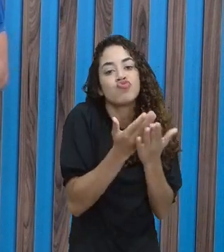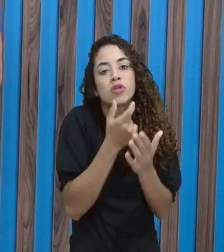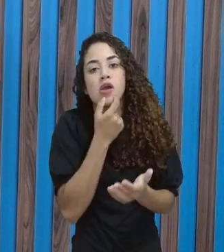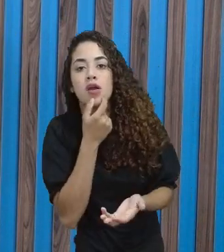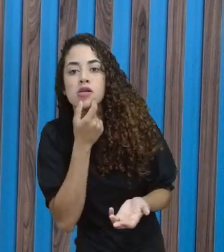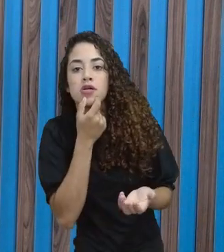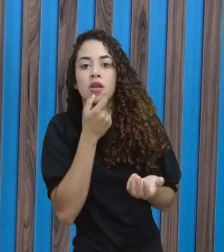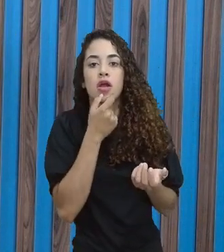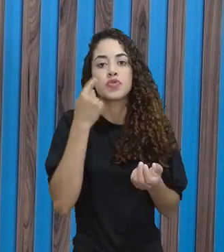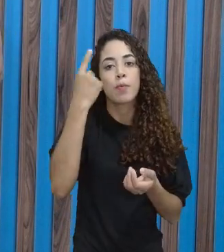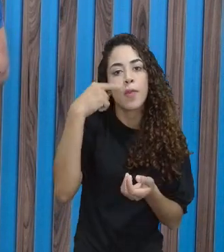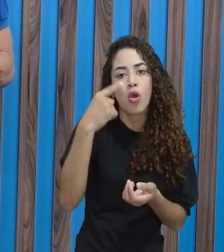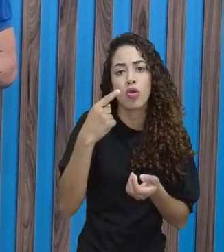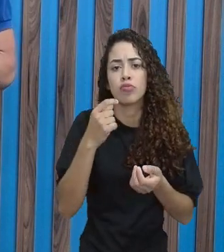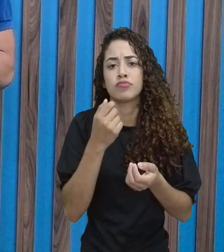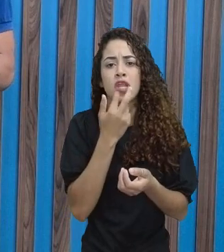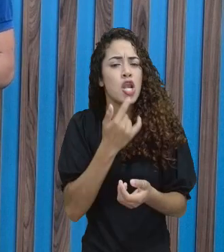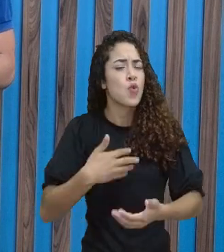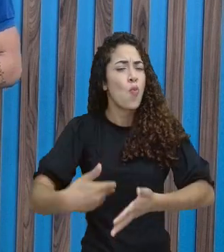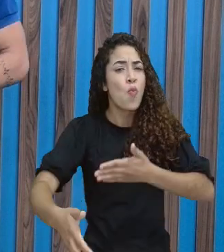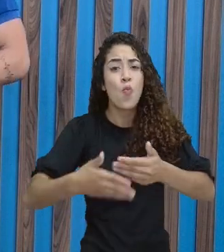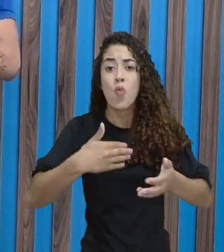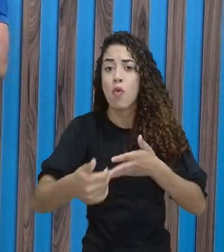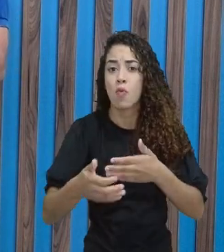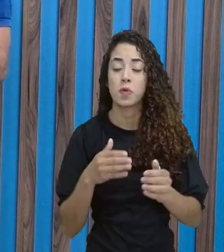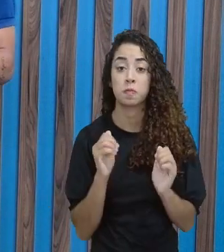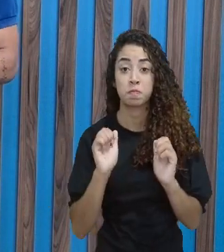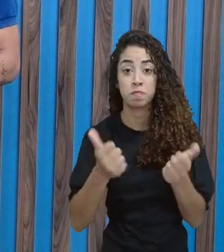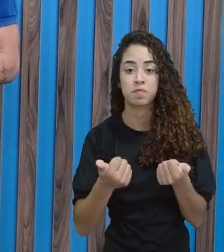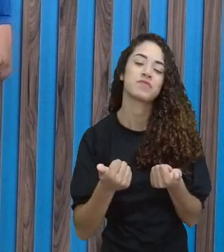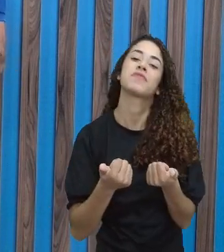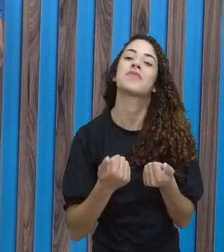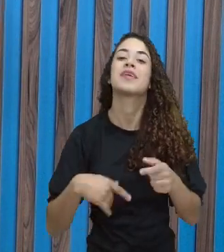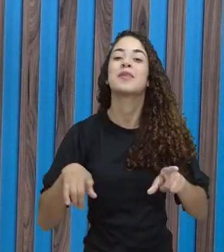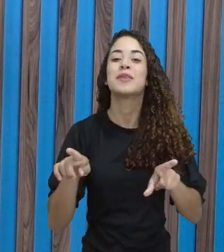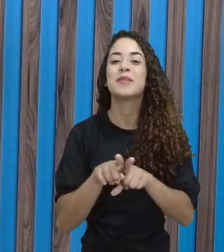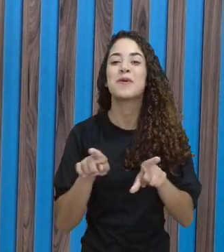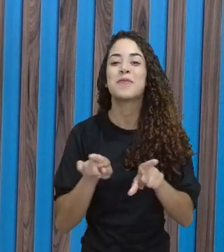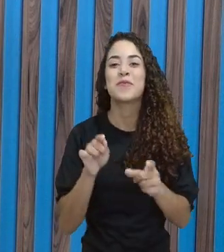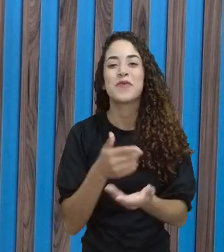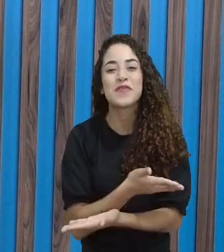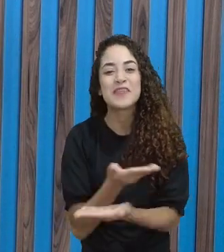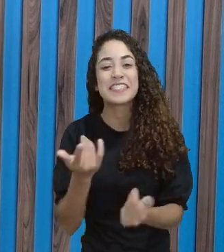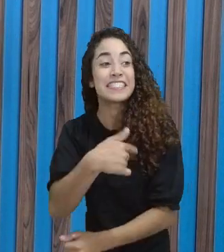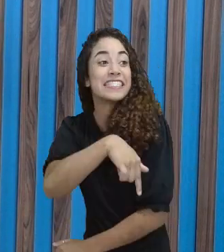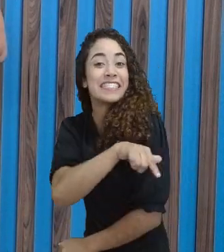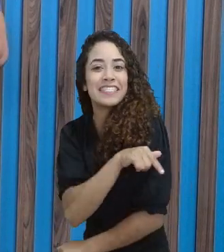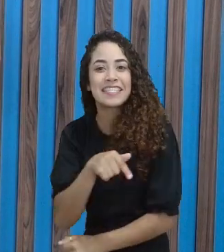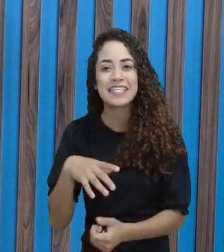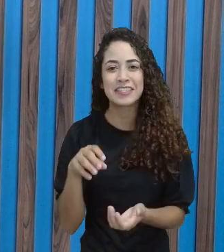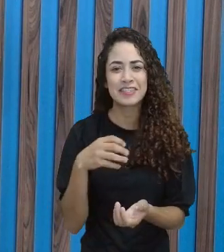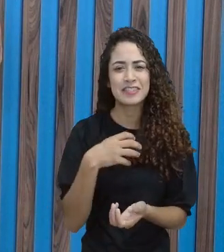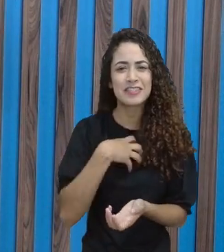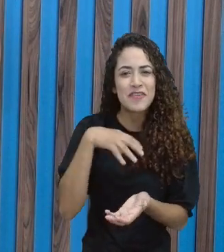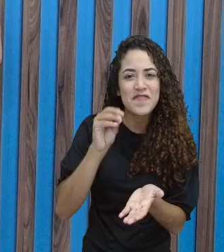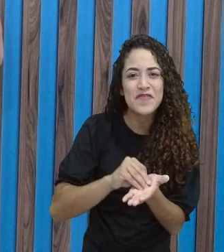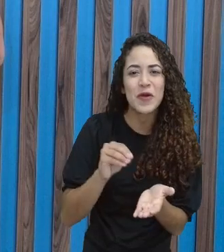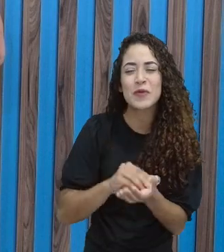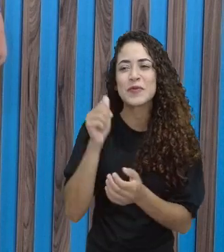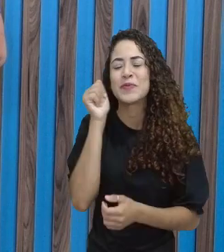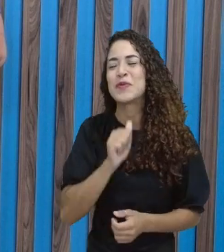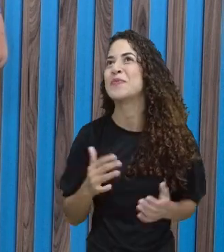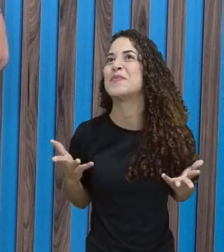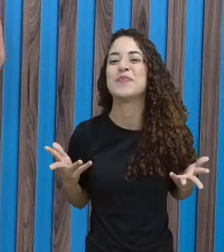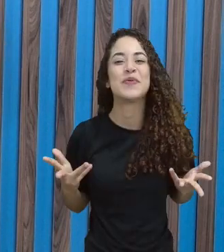ou qualquer outro idioma por aí. E para vocês do 7º ano que sentiram falta dessa mulher